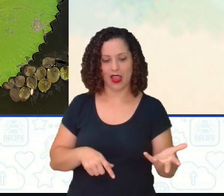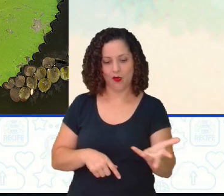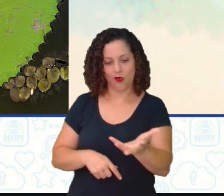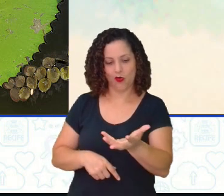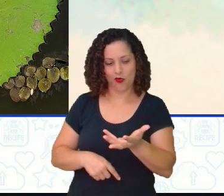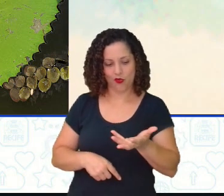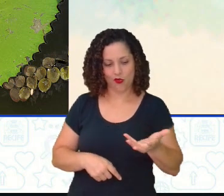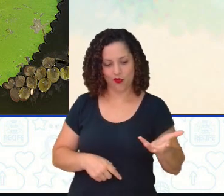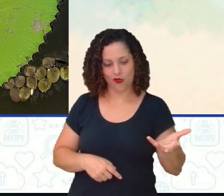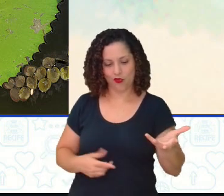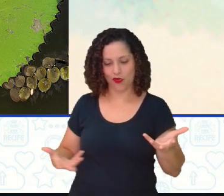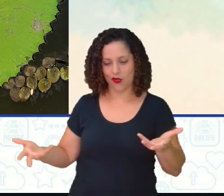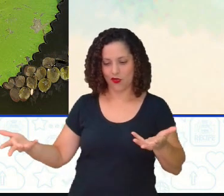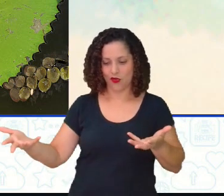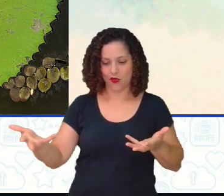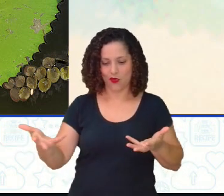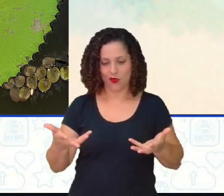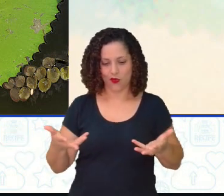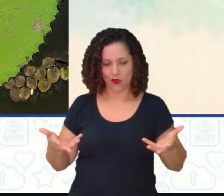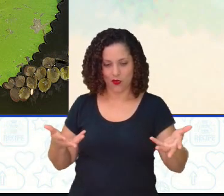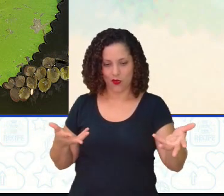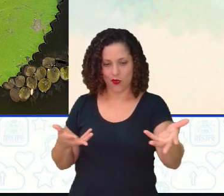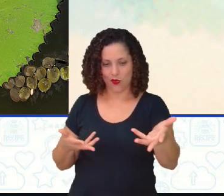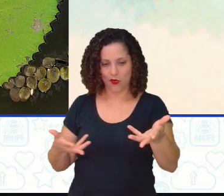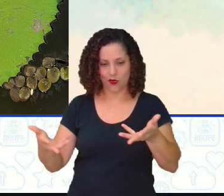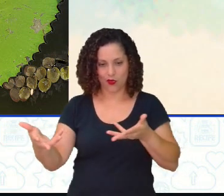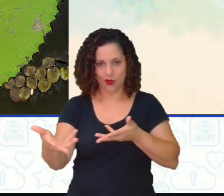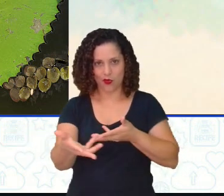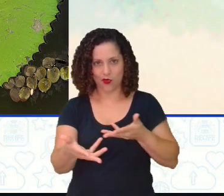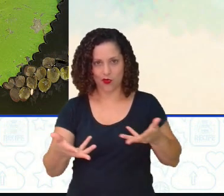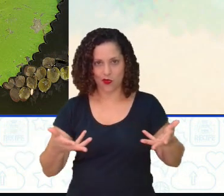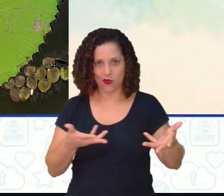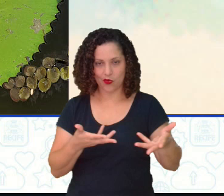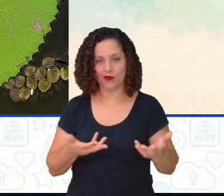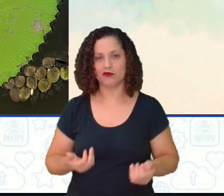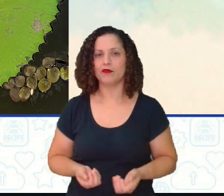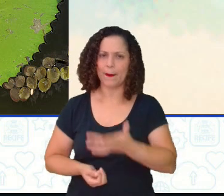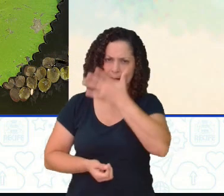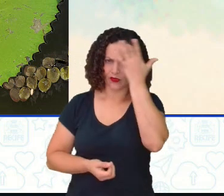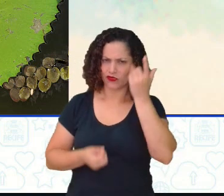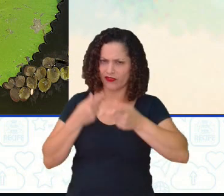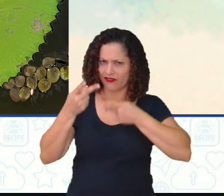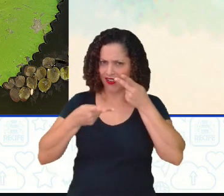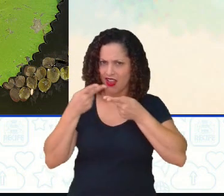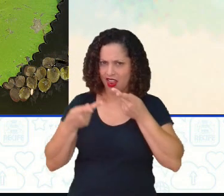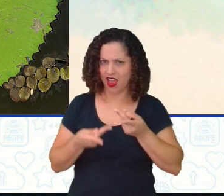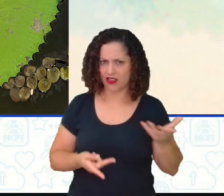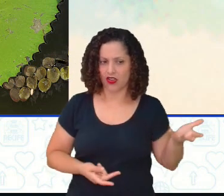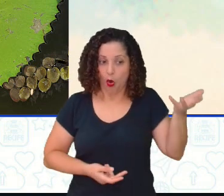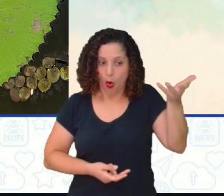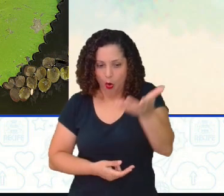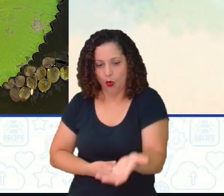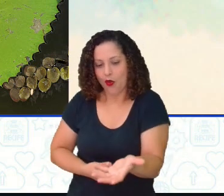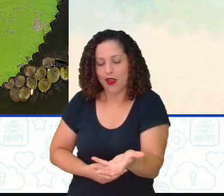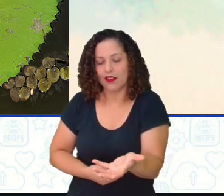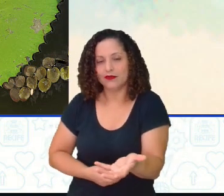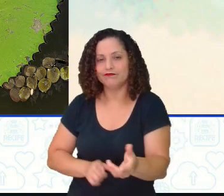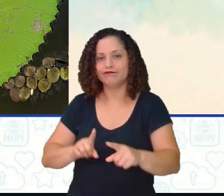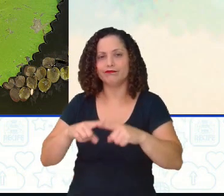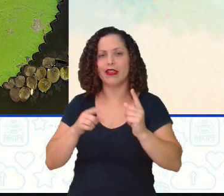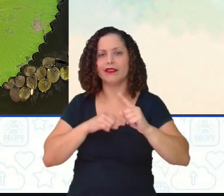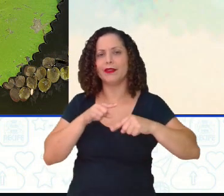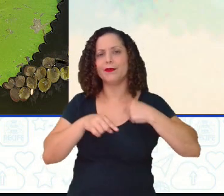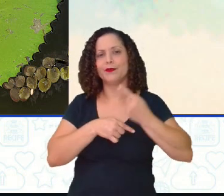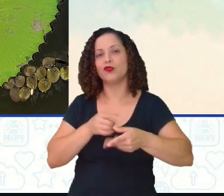alguns documentários, dizem que a Vitória Régia foi colocado no início, né, dessa construção. Mas depois,